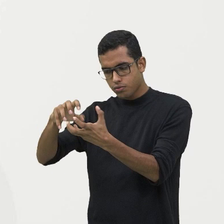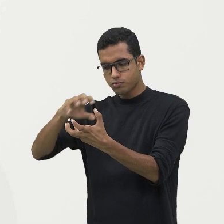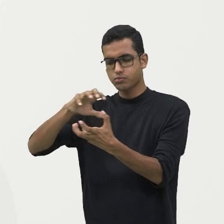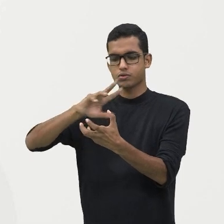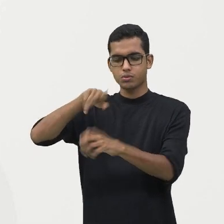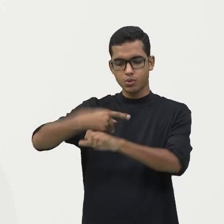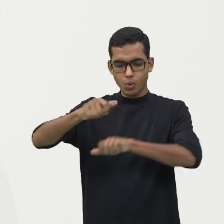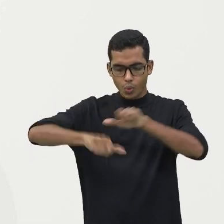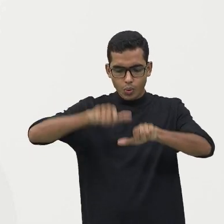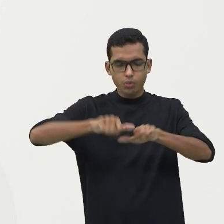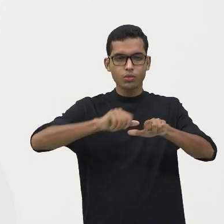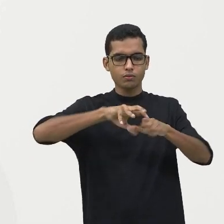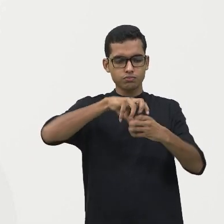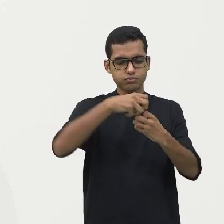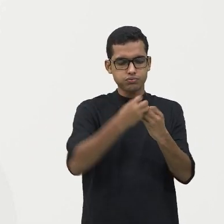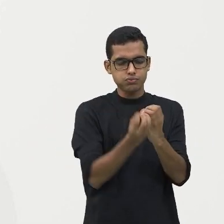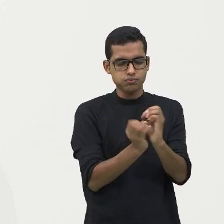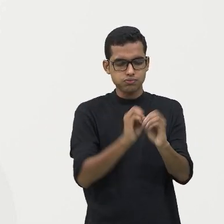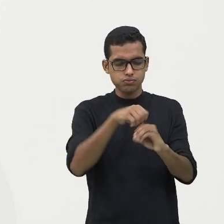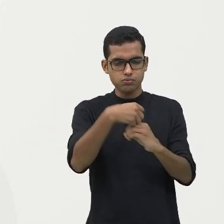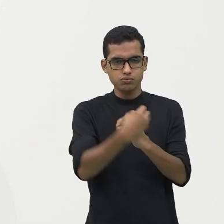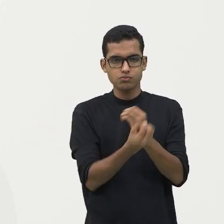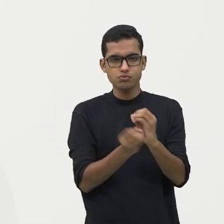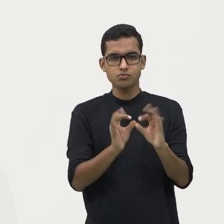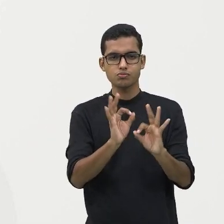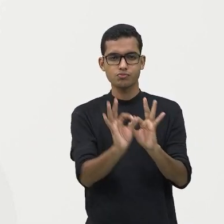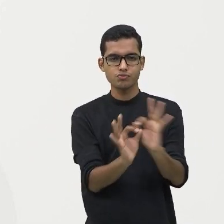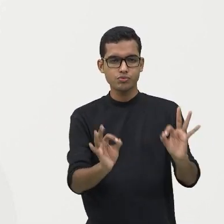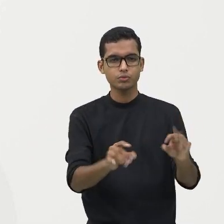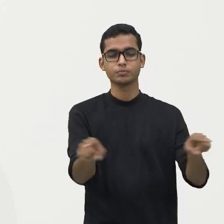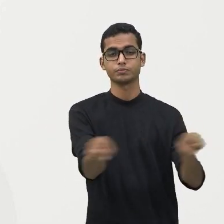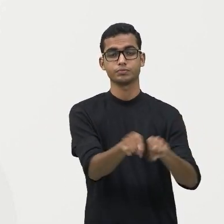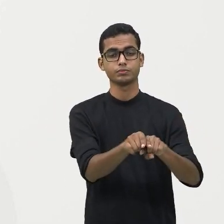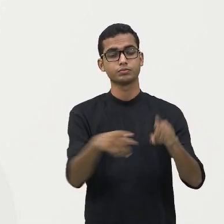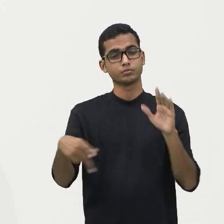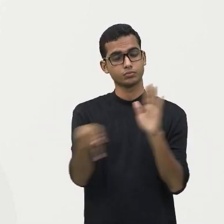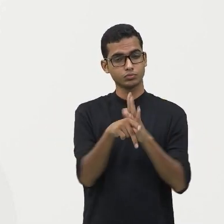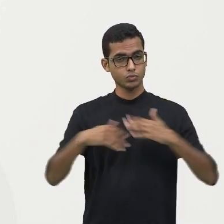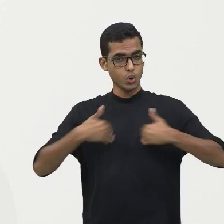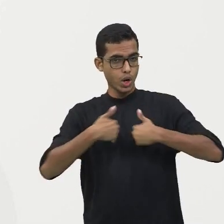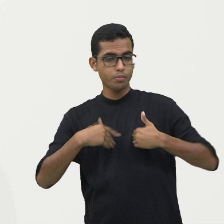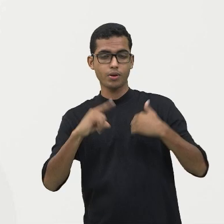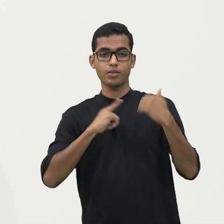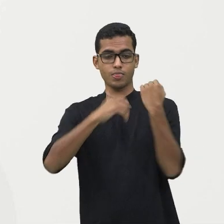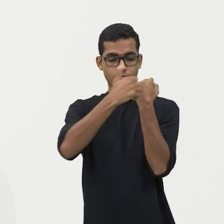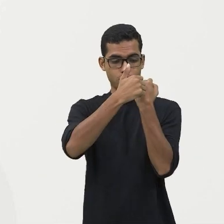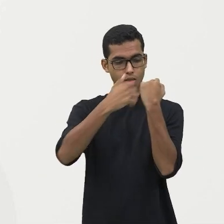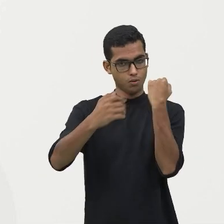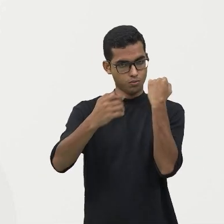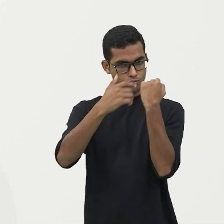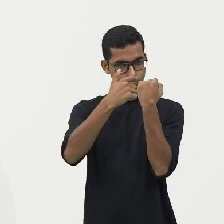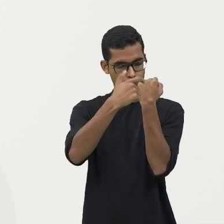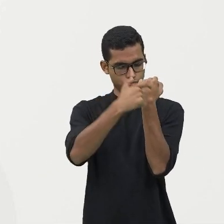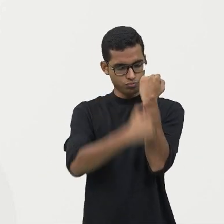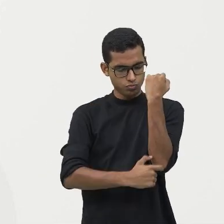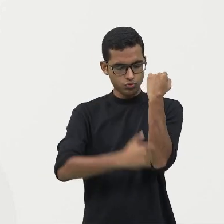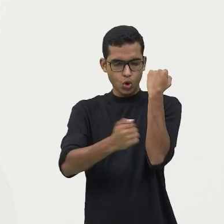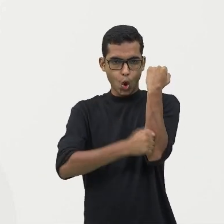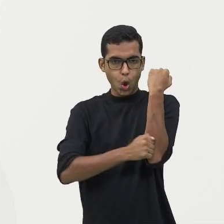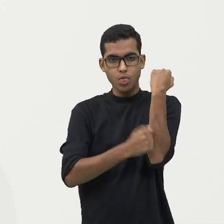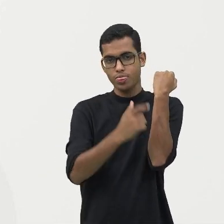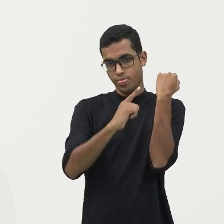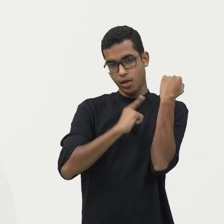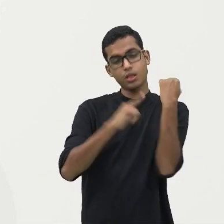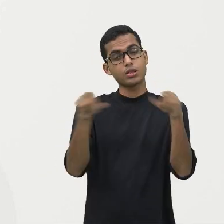células. Os animais invertebrados e vertebrados possuem diferentes formas de processo digestivo. Então, a